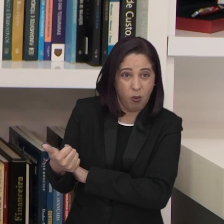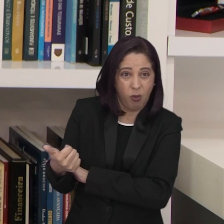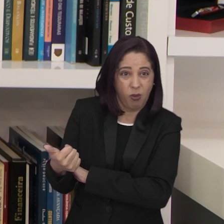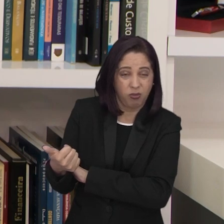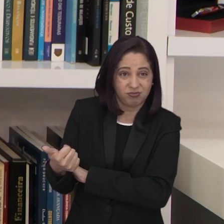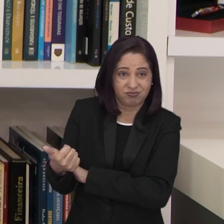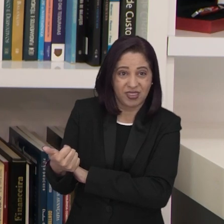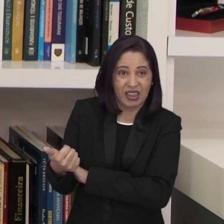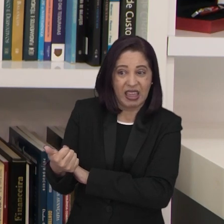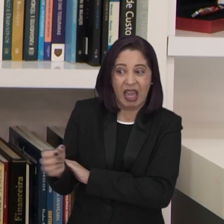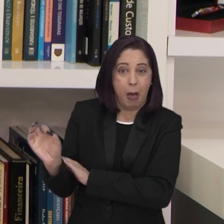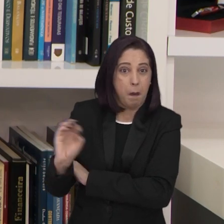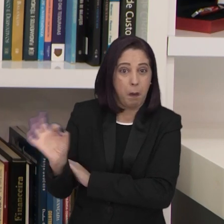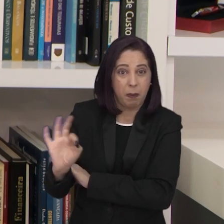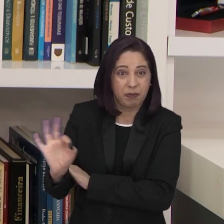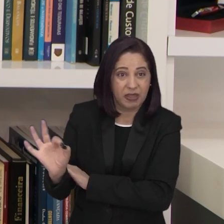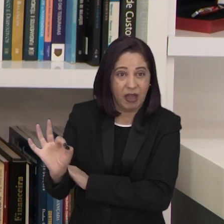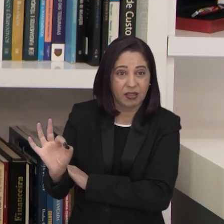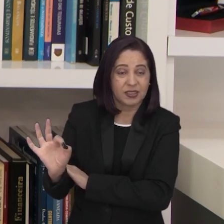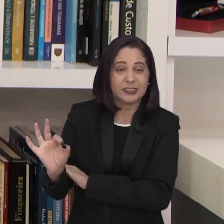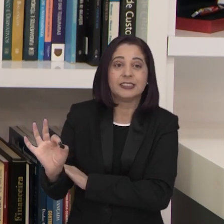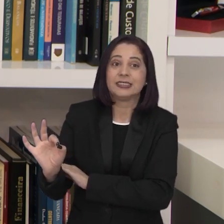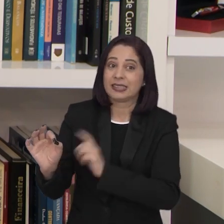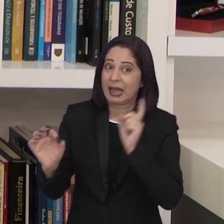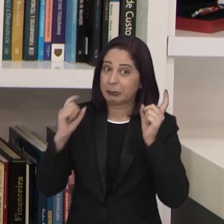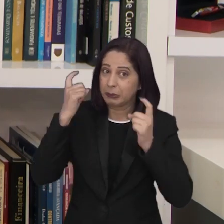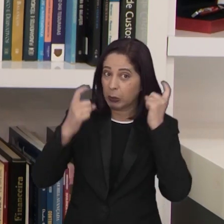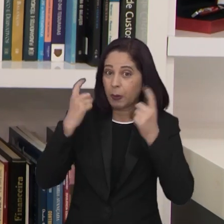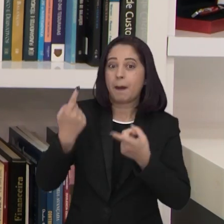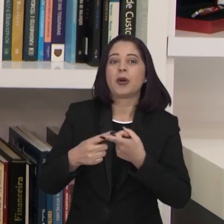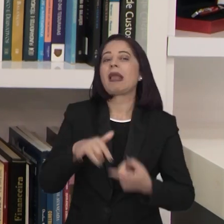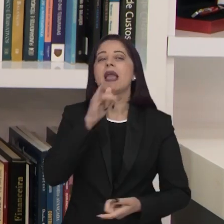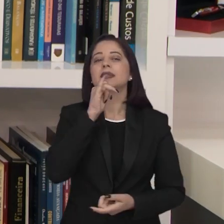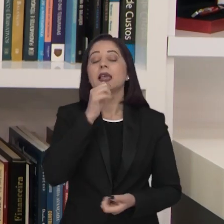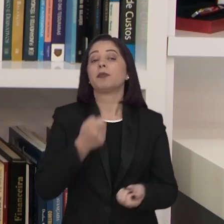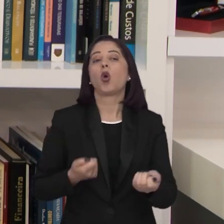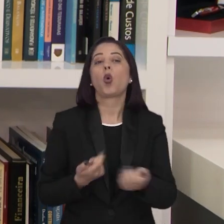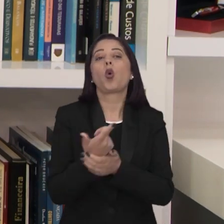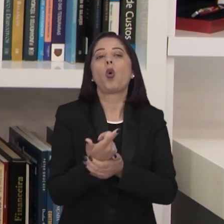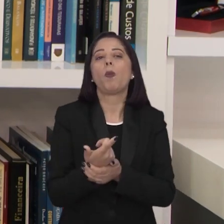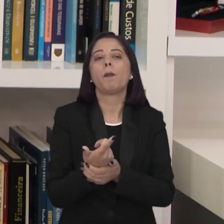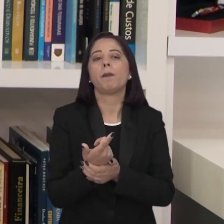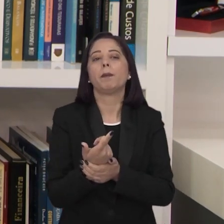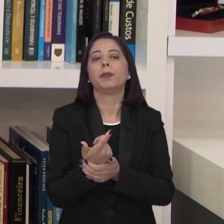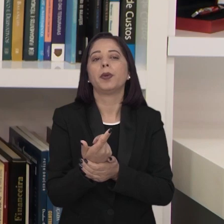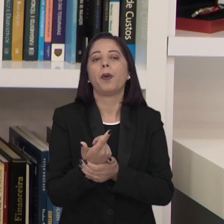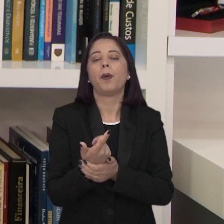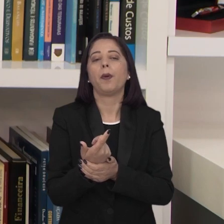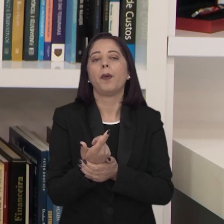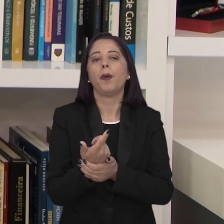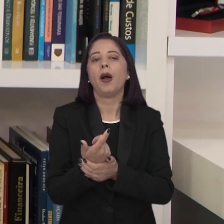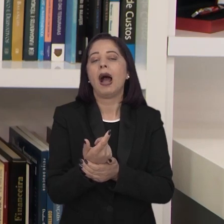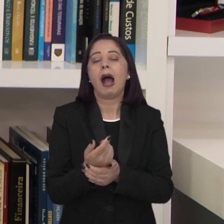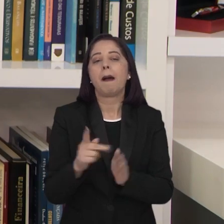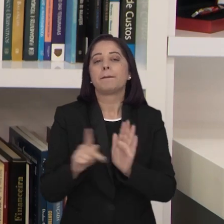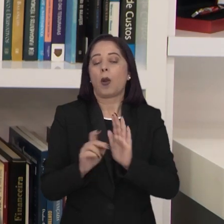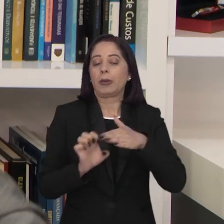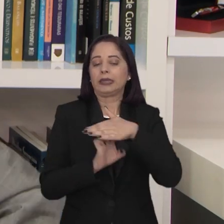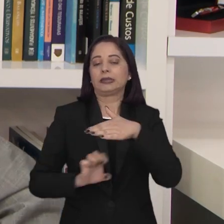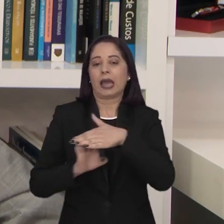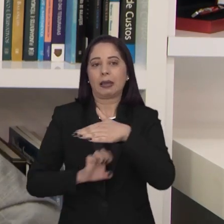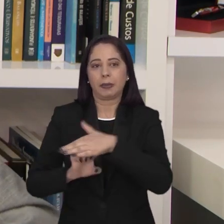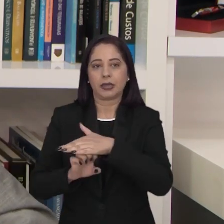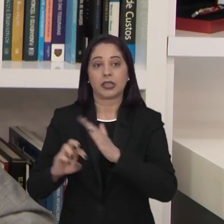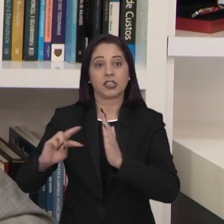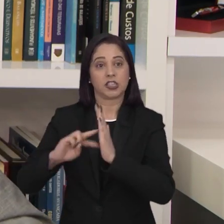preocupação, porque a proposta da Bolsa de Valor é exercer um papel social. Por exemplo, você compra uma ação de uma empresa que está